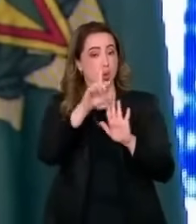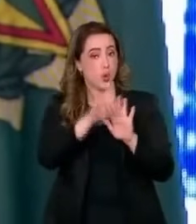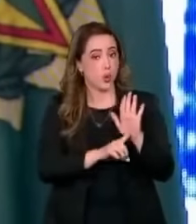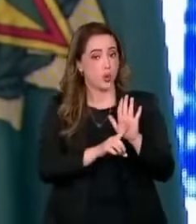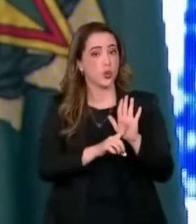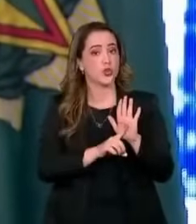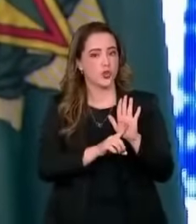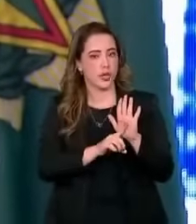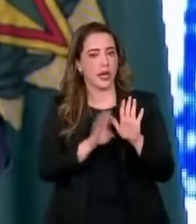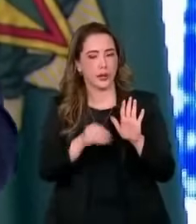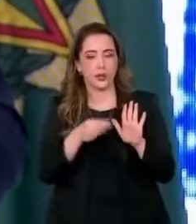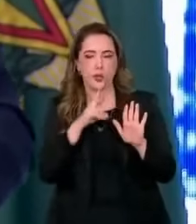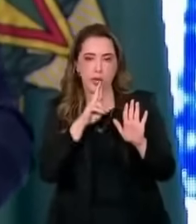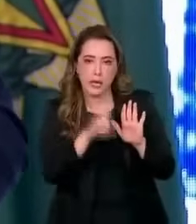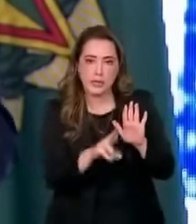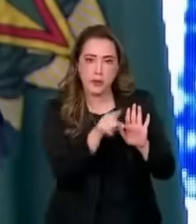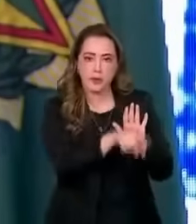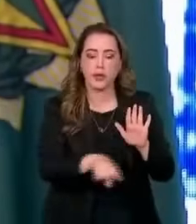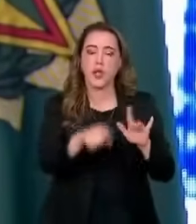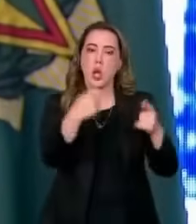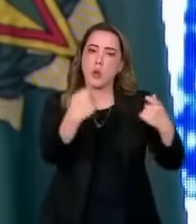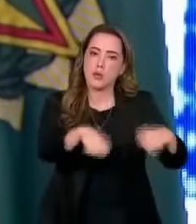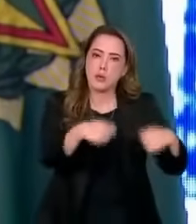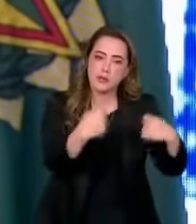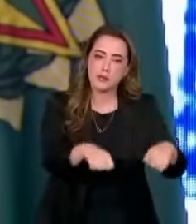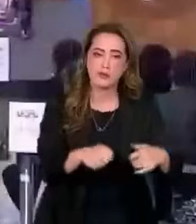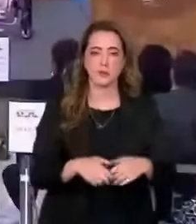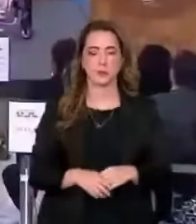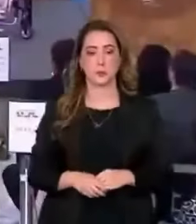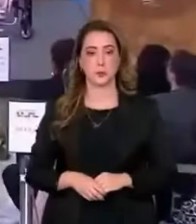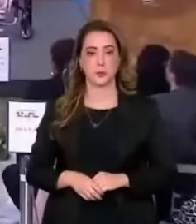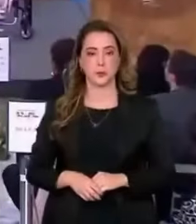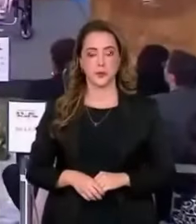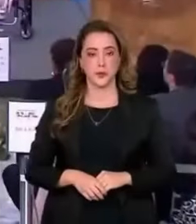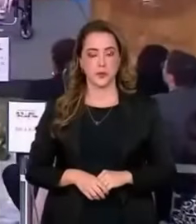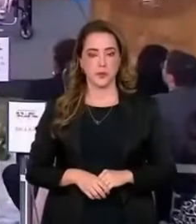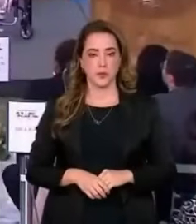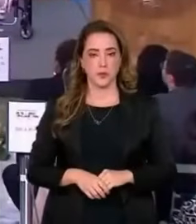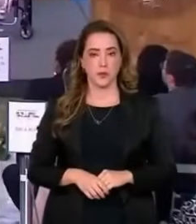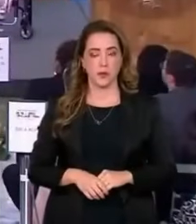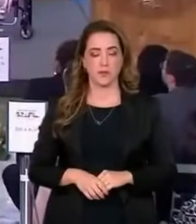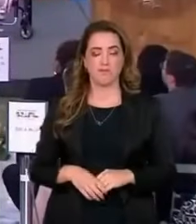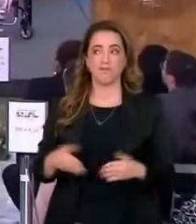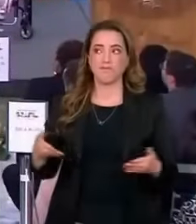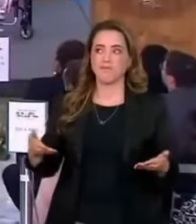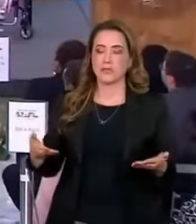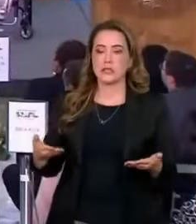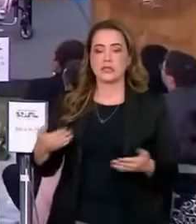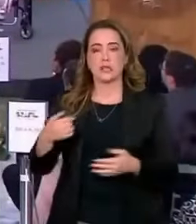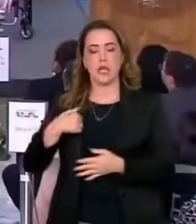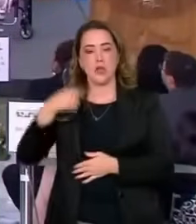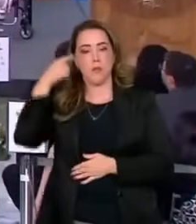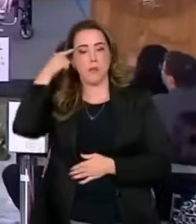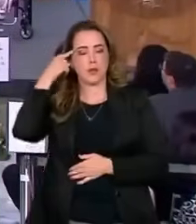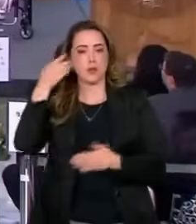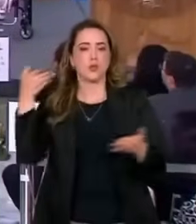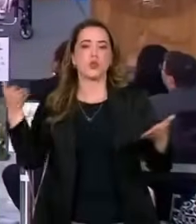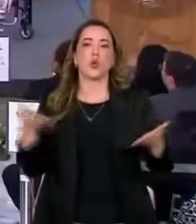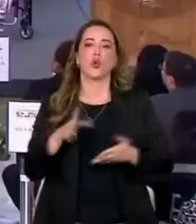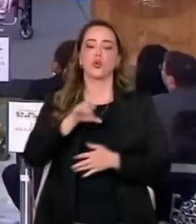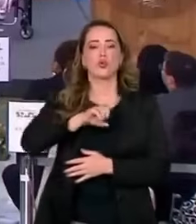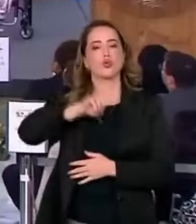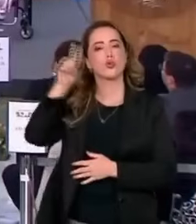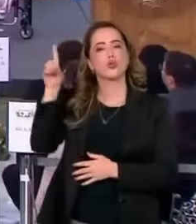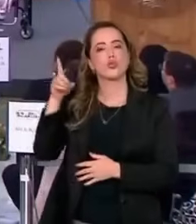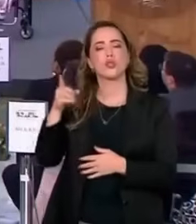ser atendido em sua plenitude. Eu penso que o dia de hoje não é apenas